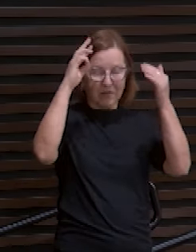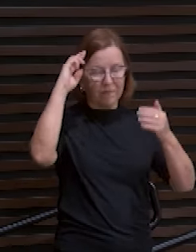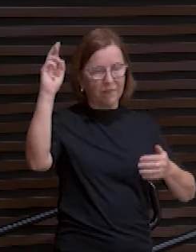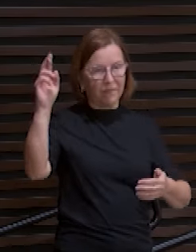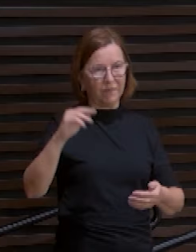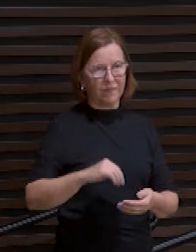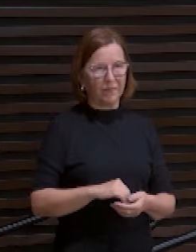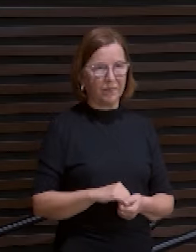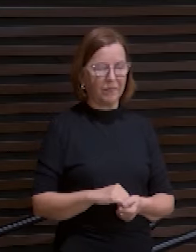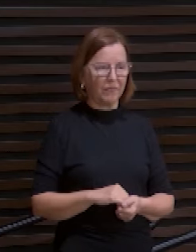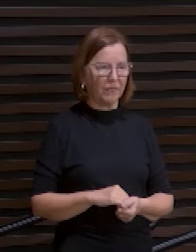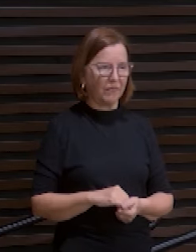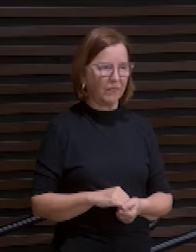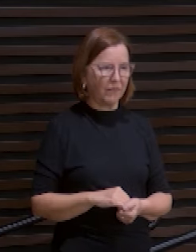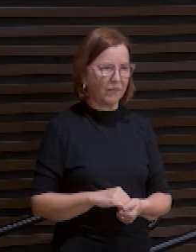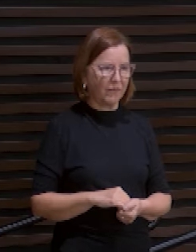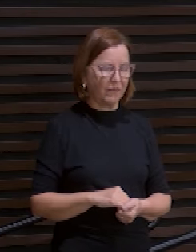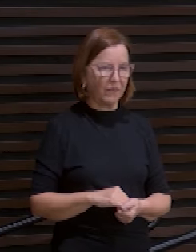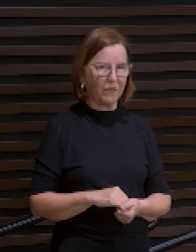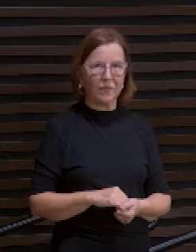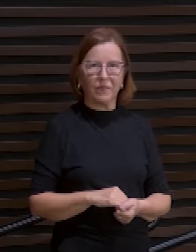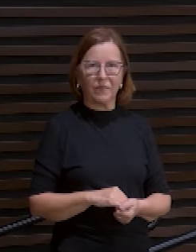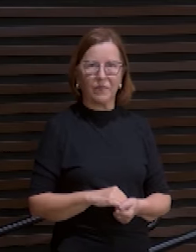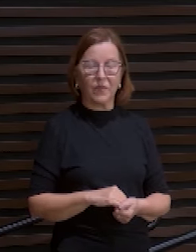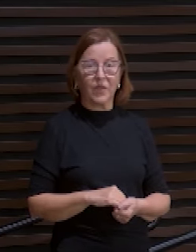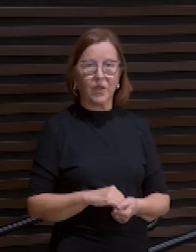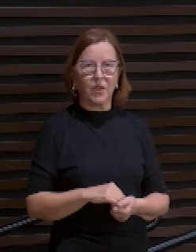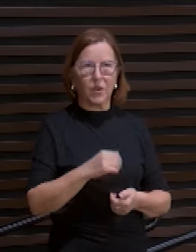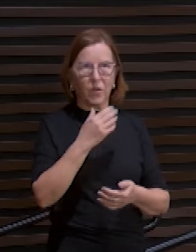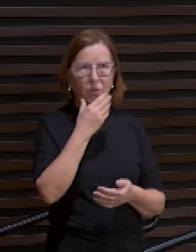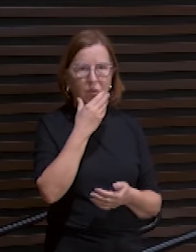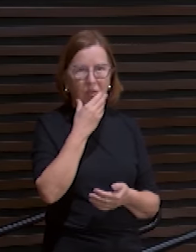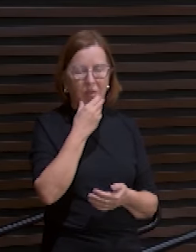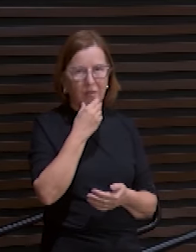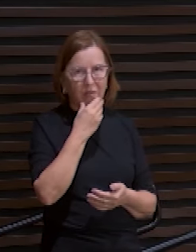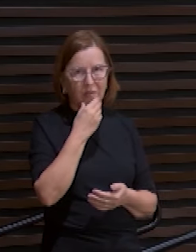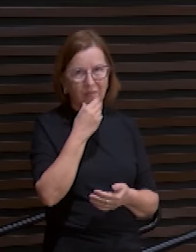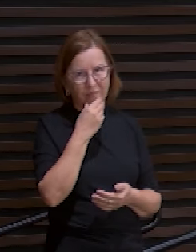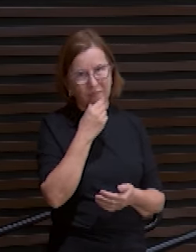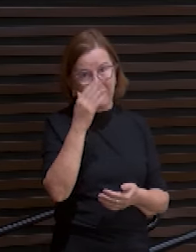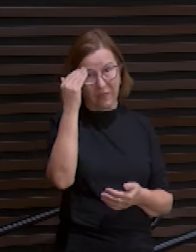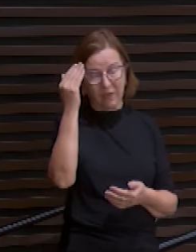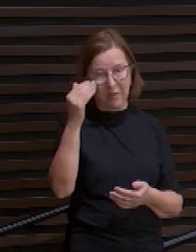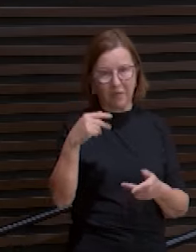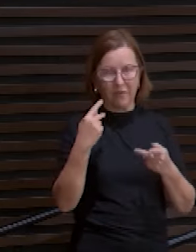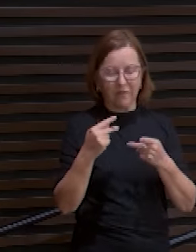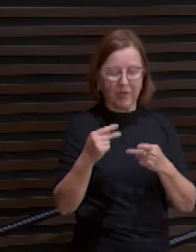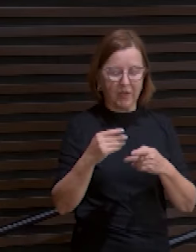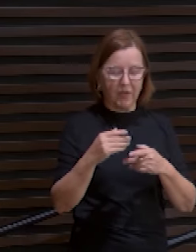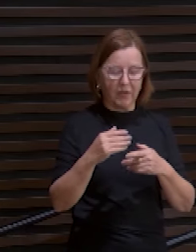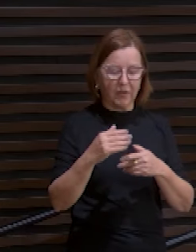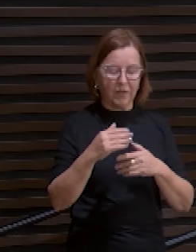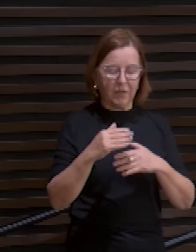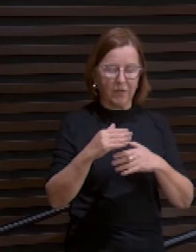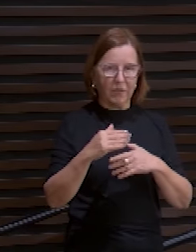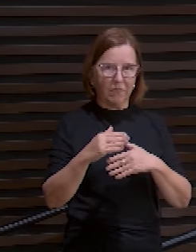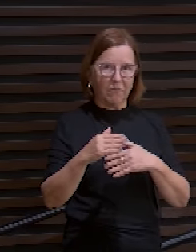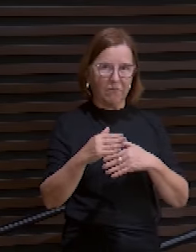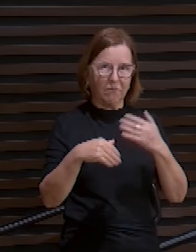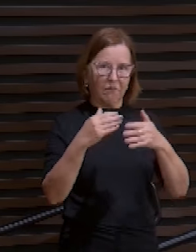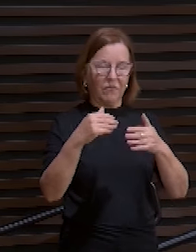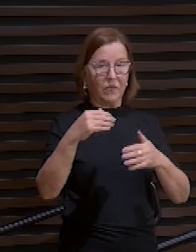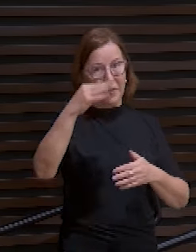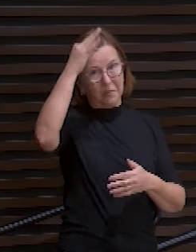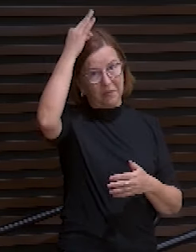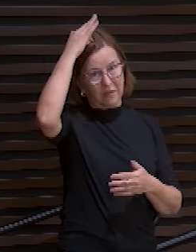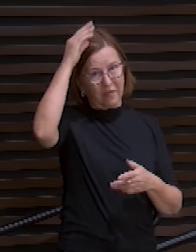Senhor continuando no boletim Jerry brids em seu livro crescimento espiritual relata a vontade da